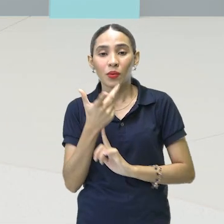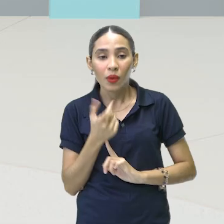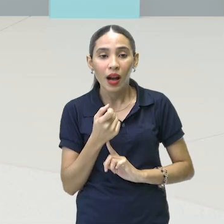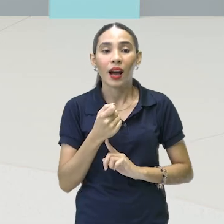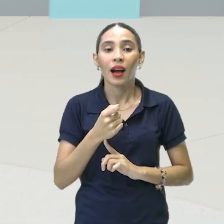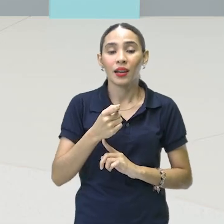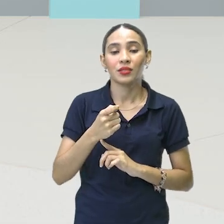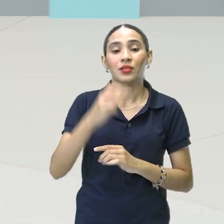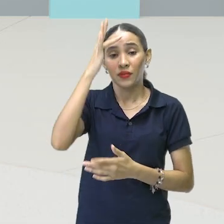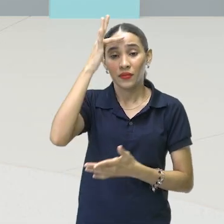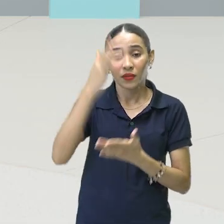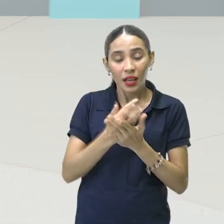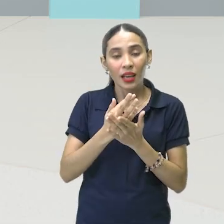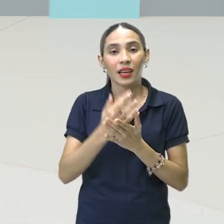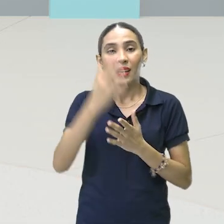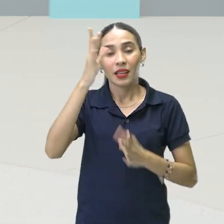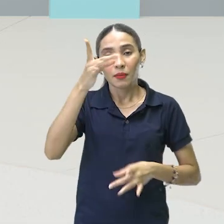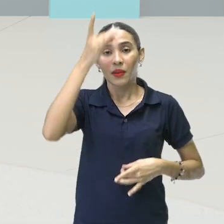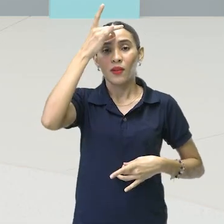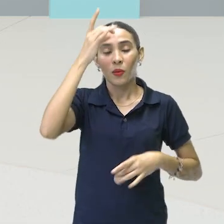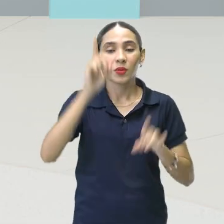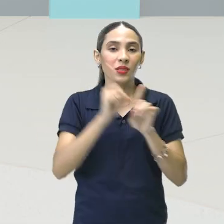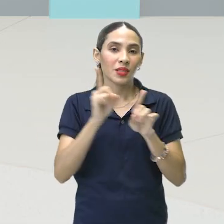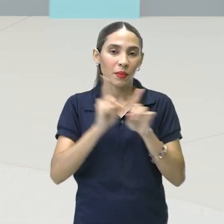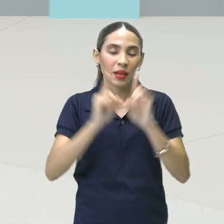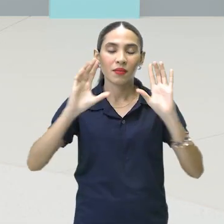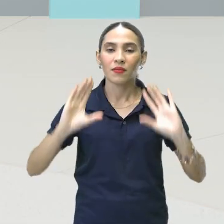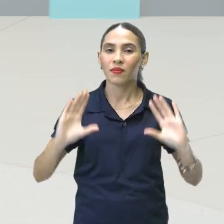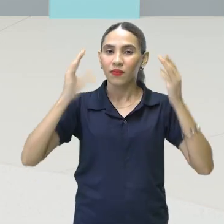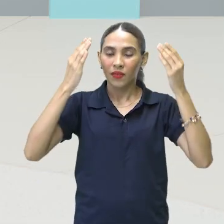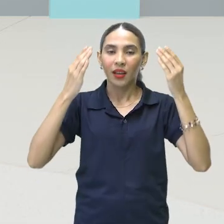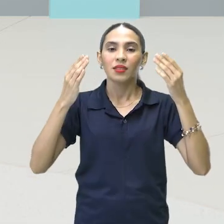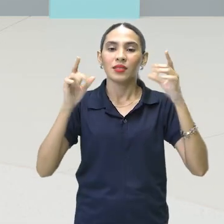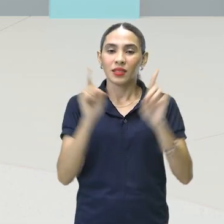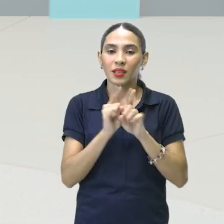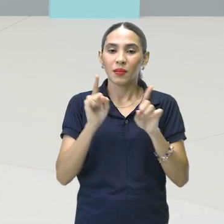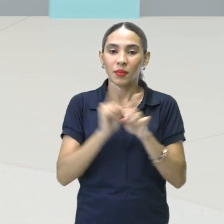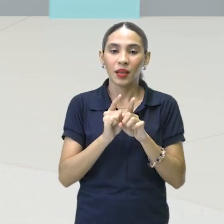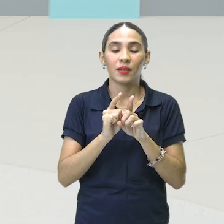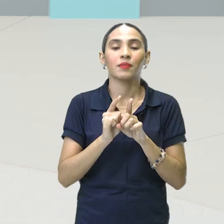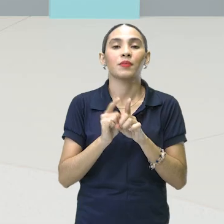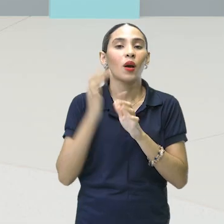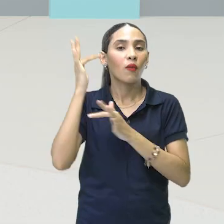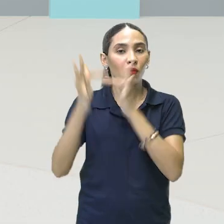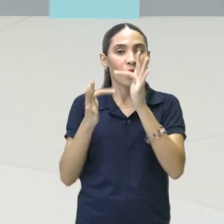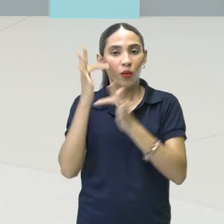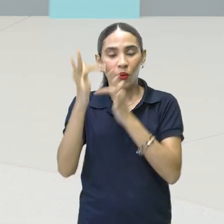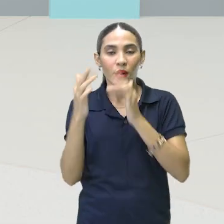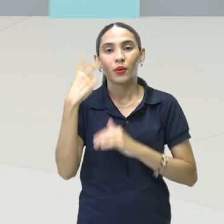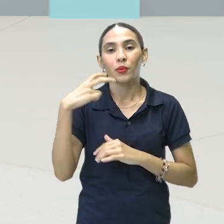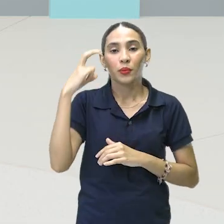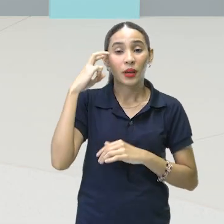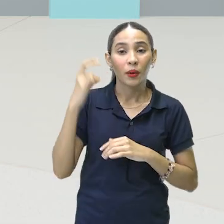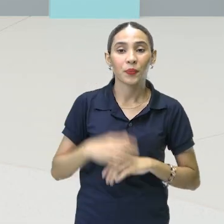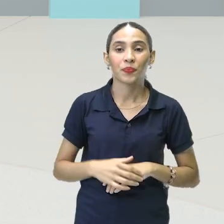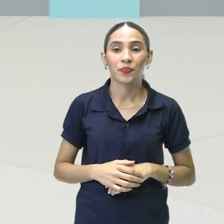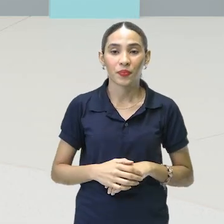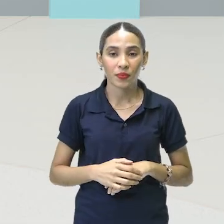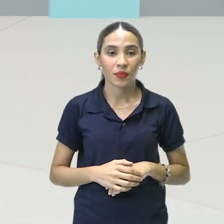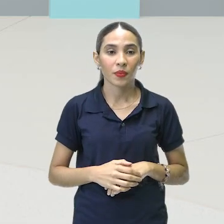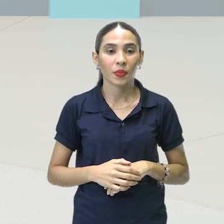arte, crença e performance ganha vida nesta grande celebração folclórica e